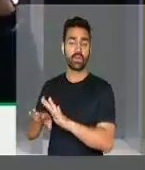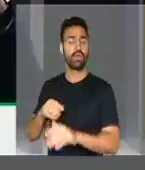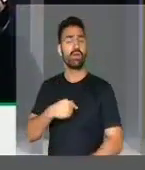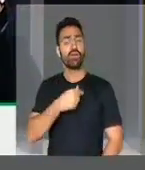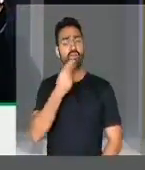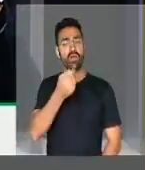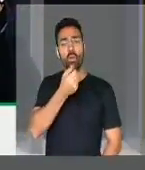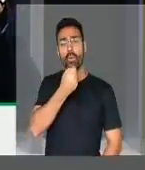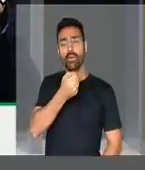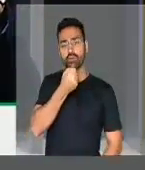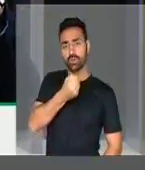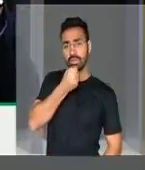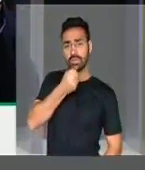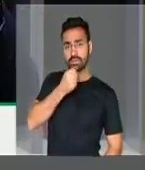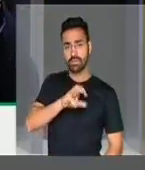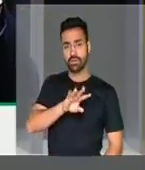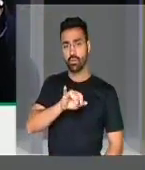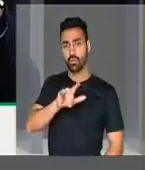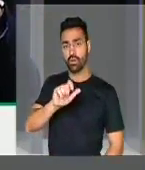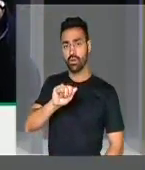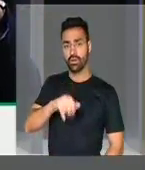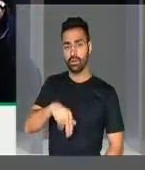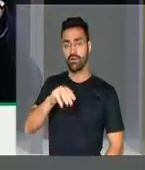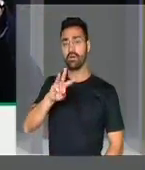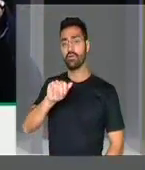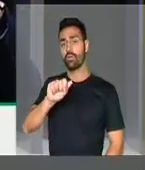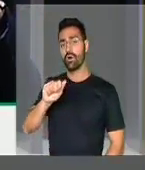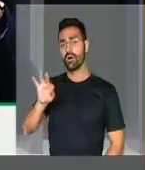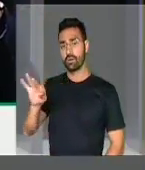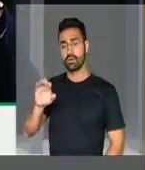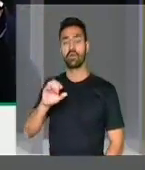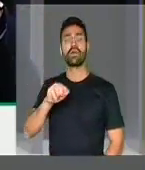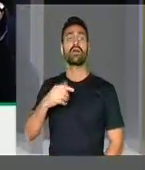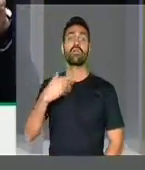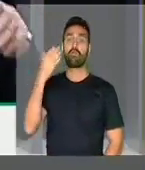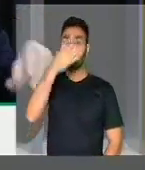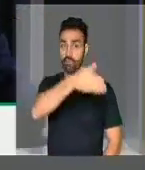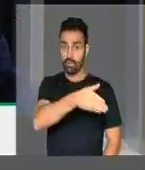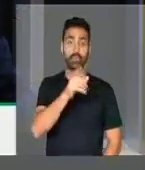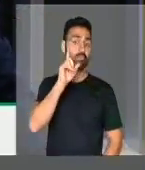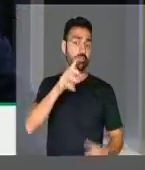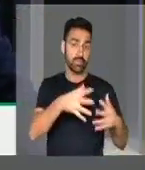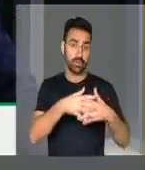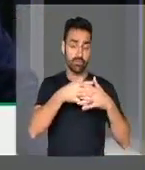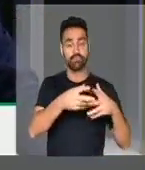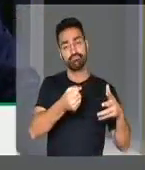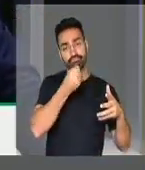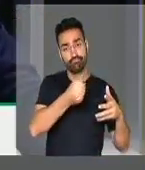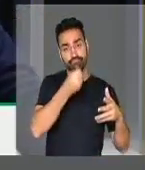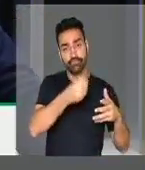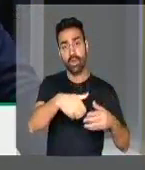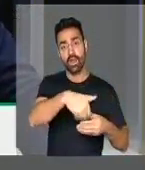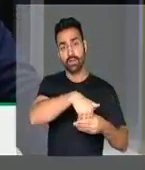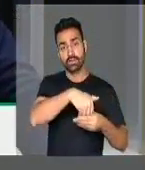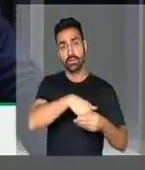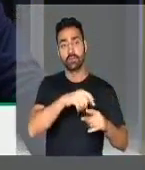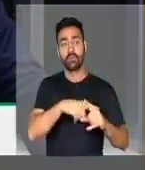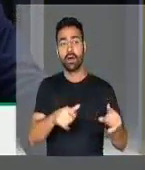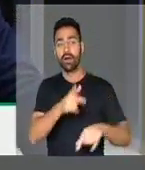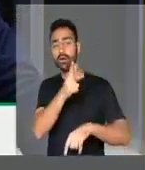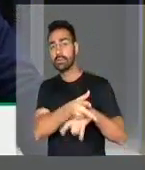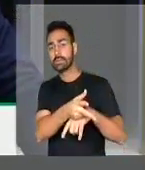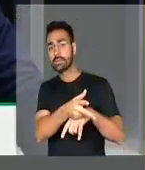exatamente a eleição do dono trump há mais de um ano e acabou sendo flagrado quando